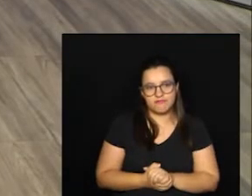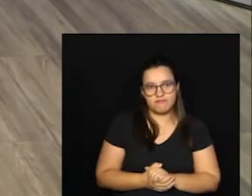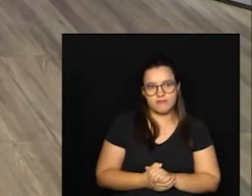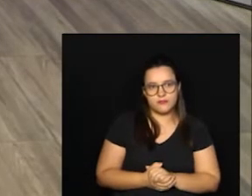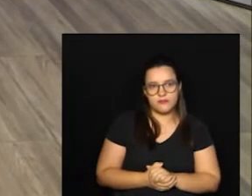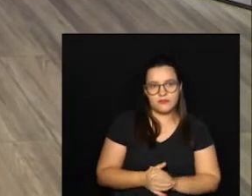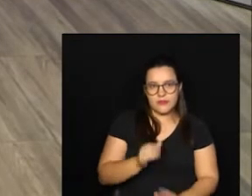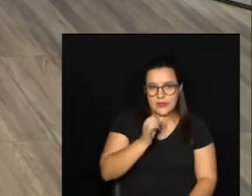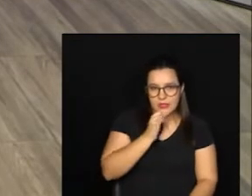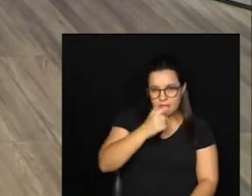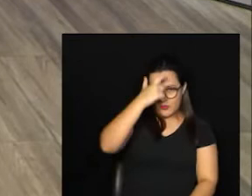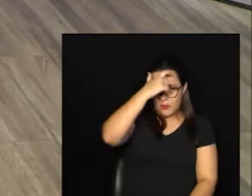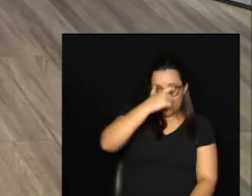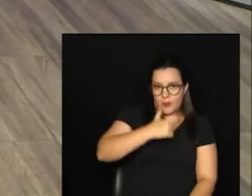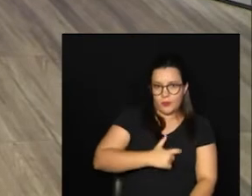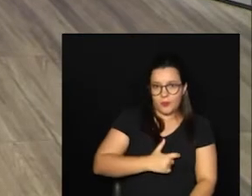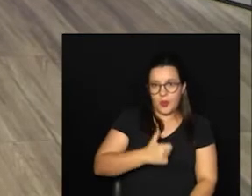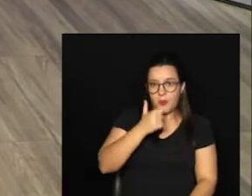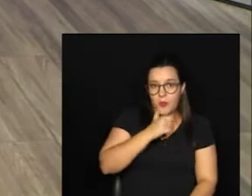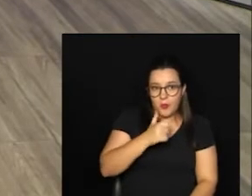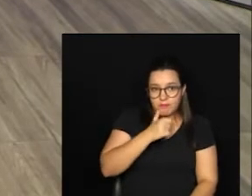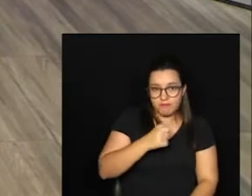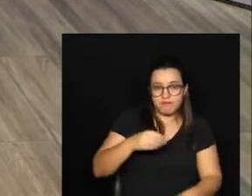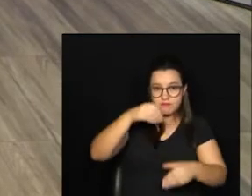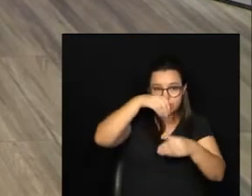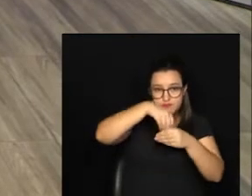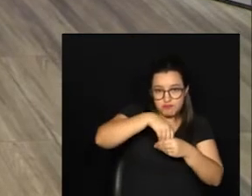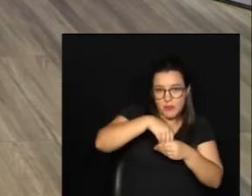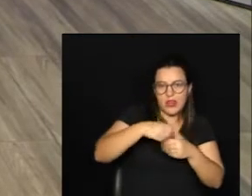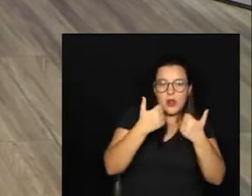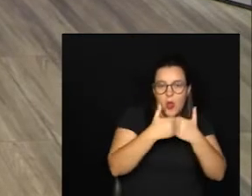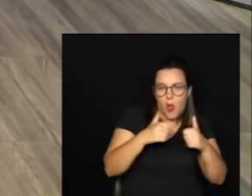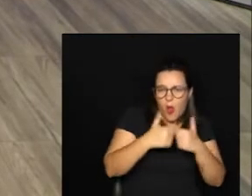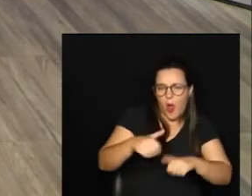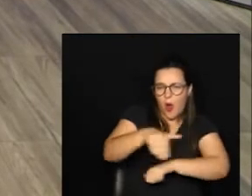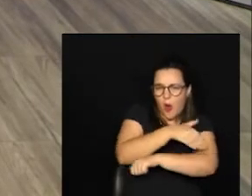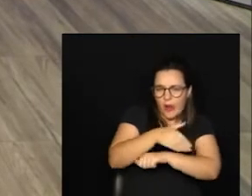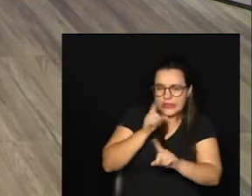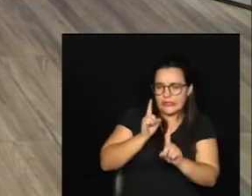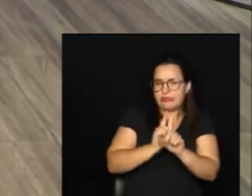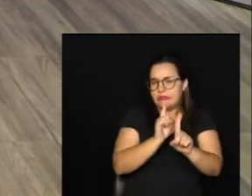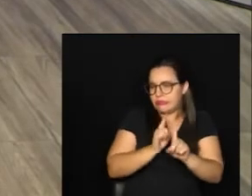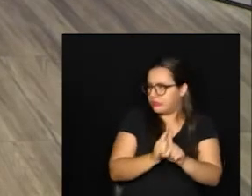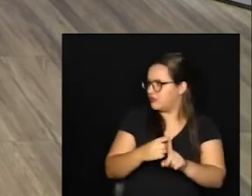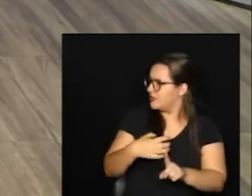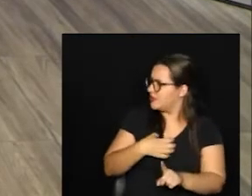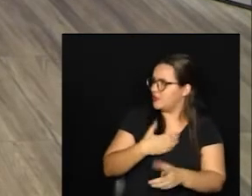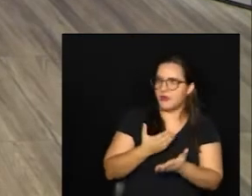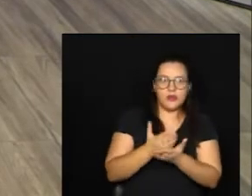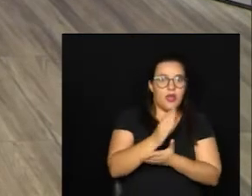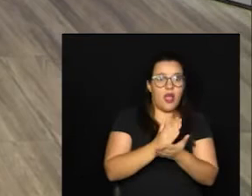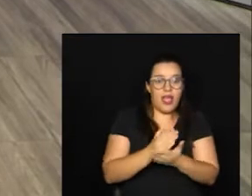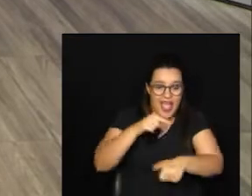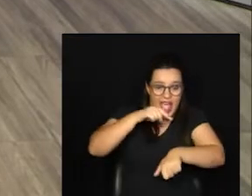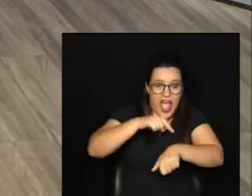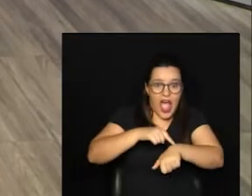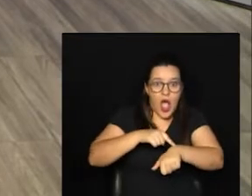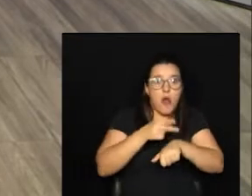sofrer abuso no transporte público, na rua, enfim, o que ela deve fazer